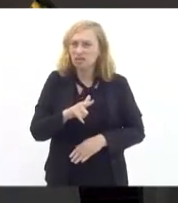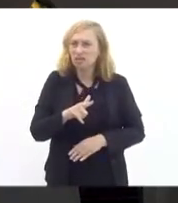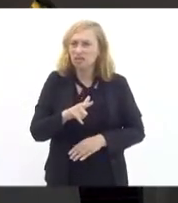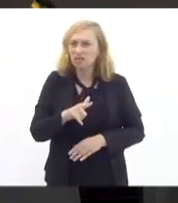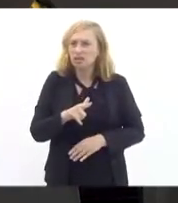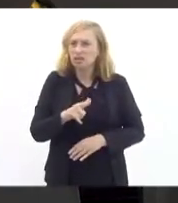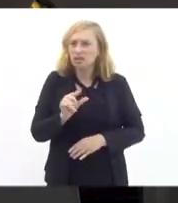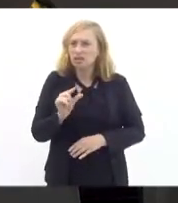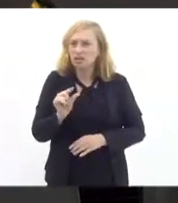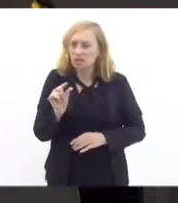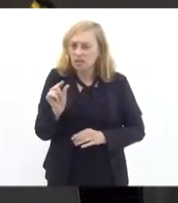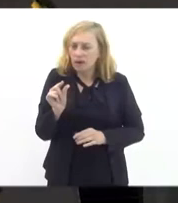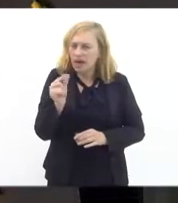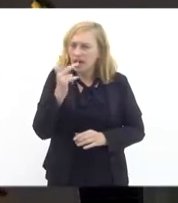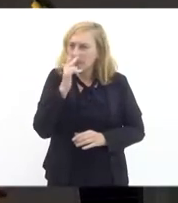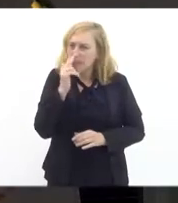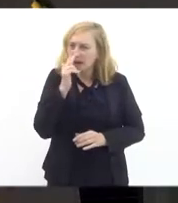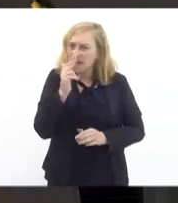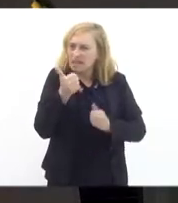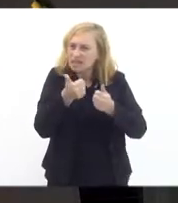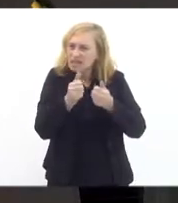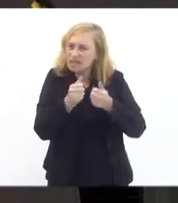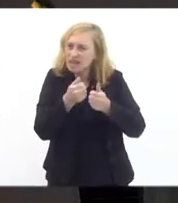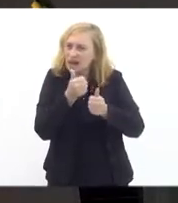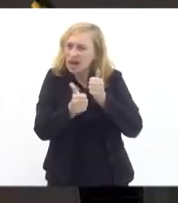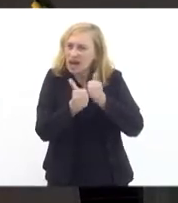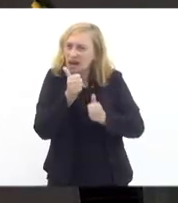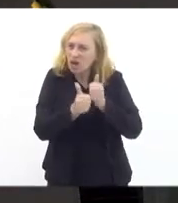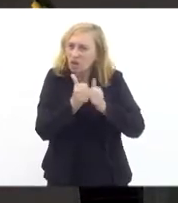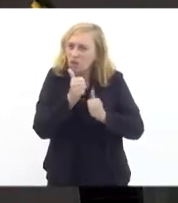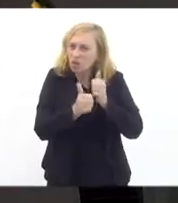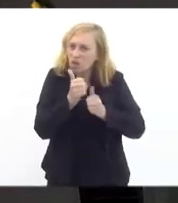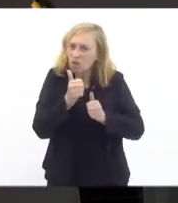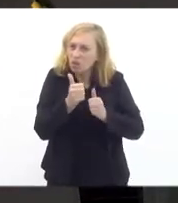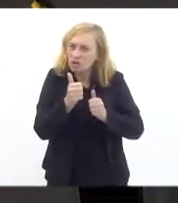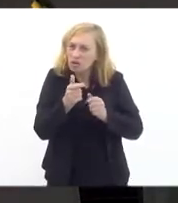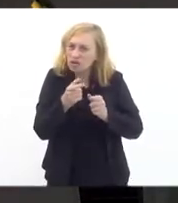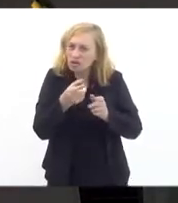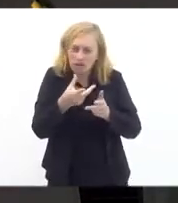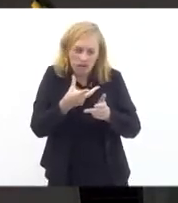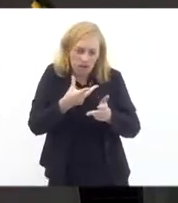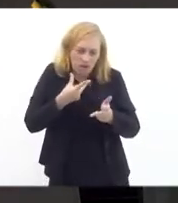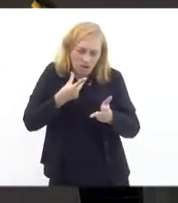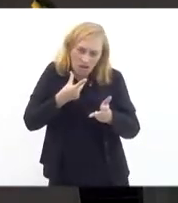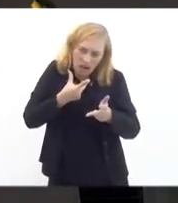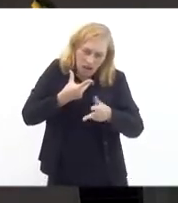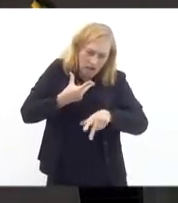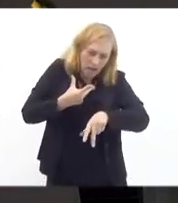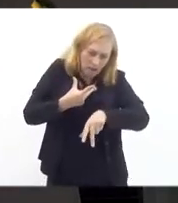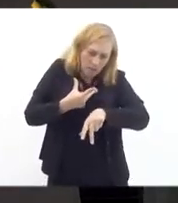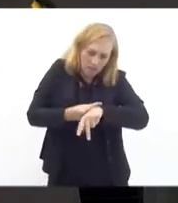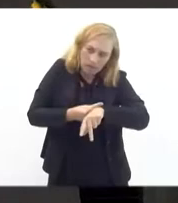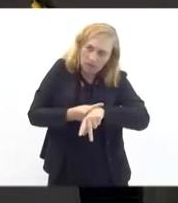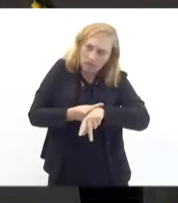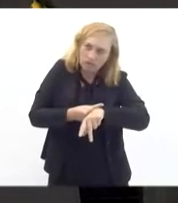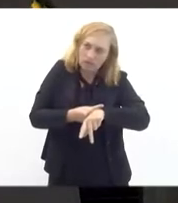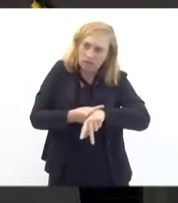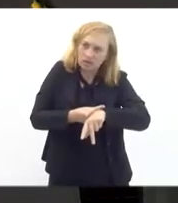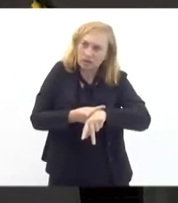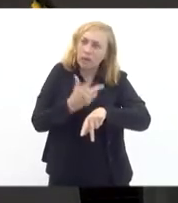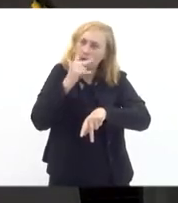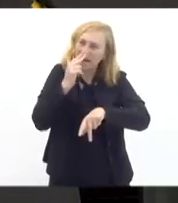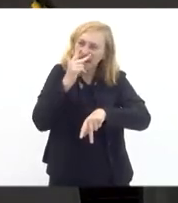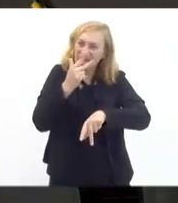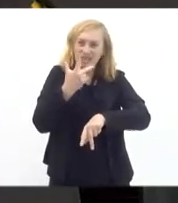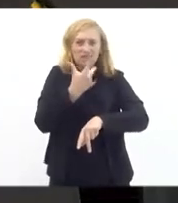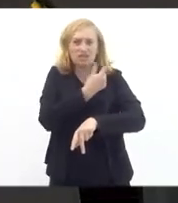é tipo um grão de arroz, vem uma seringa individual com um microchip dentro, aí a pessoa dá como se fosse uma injeção. Ele tem